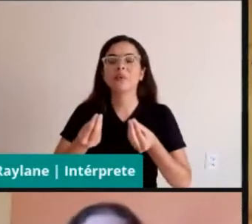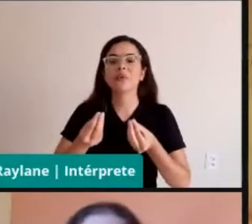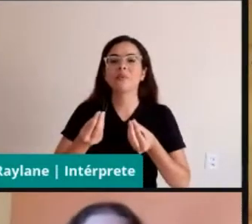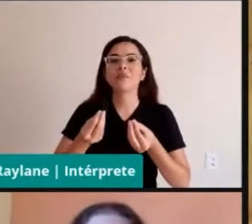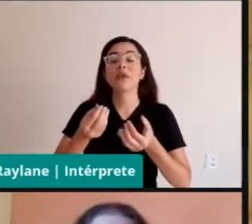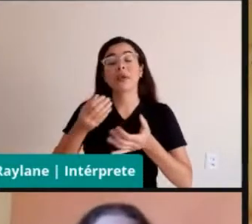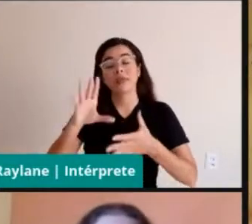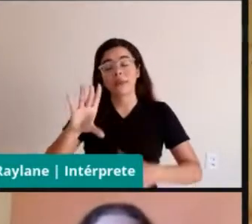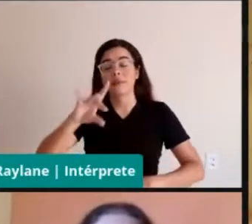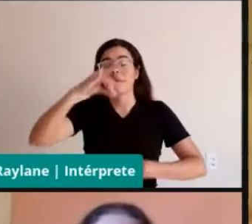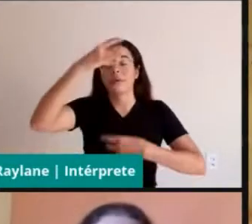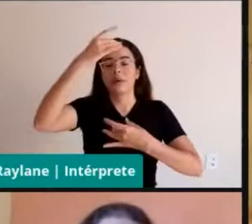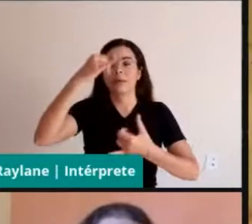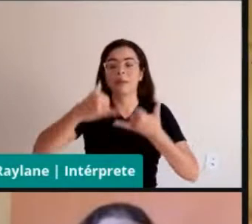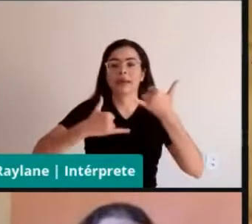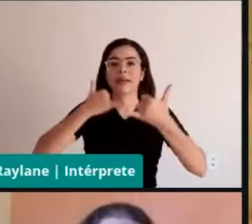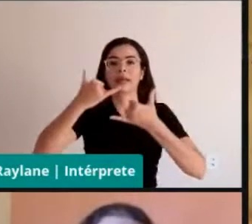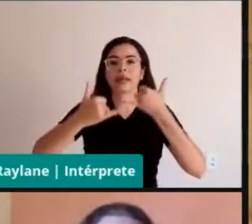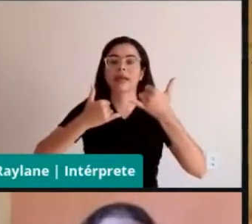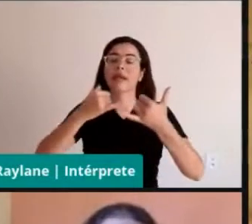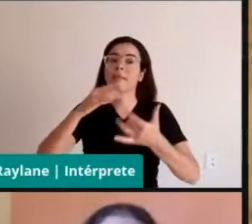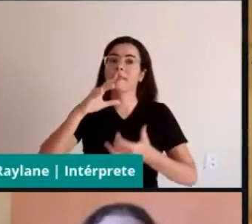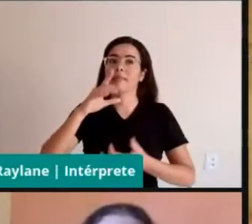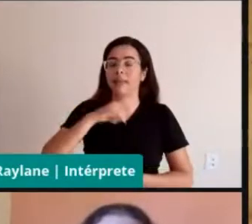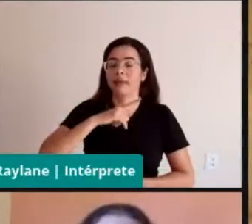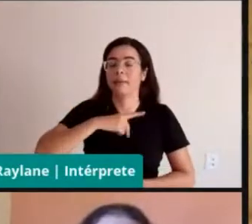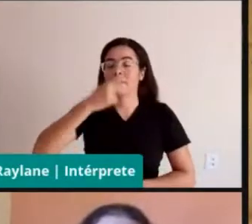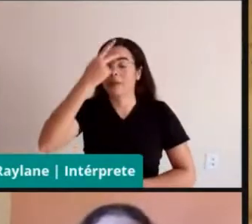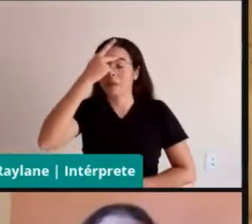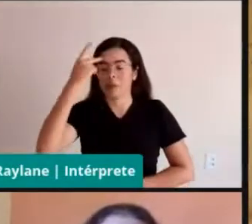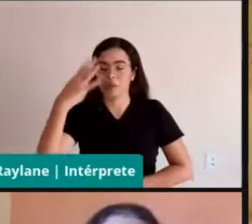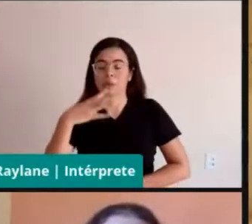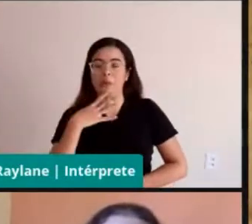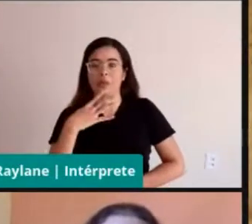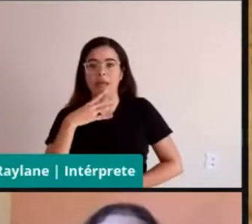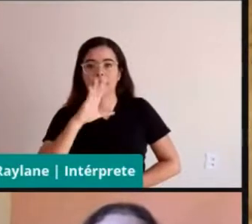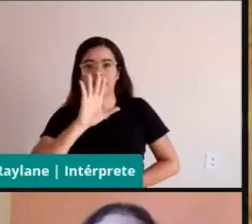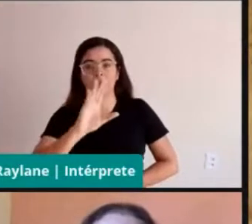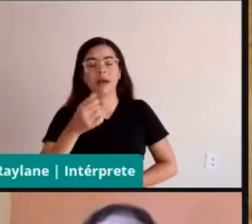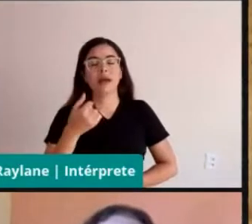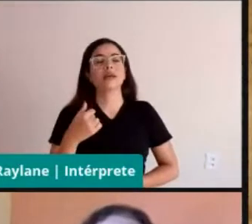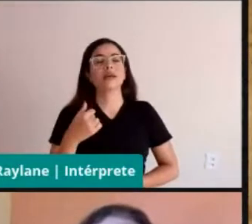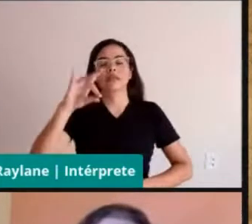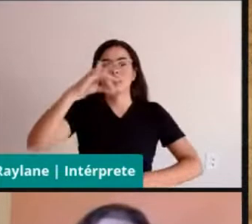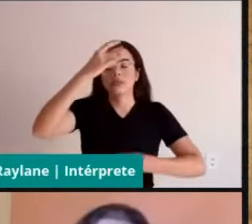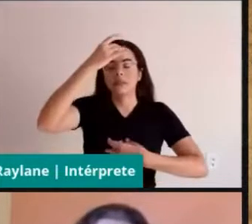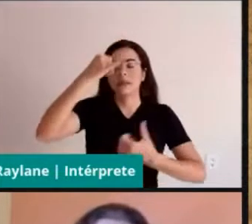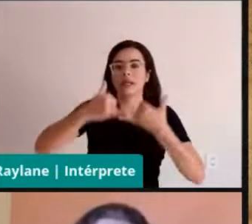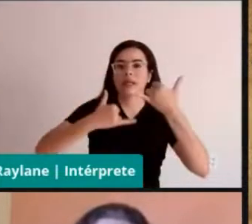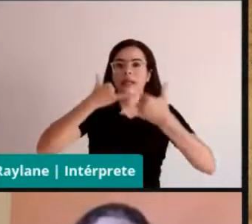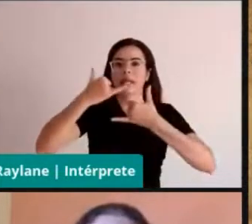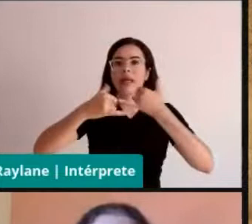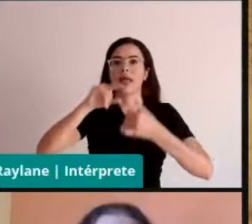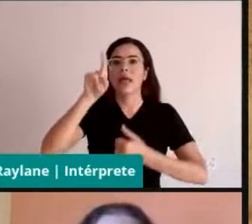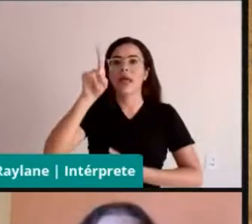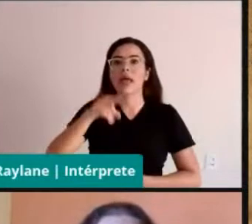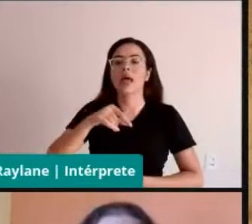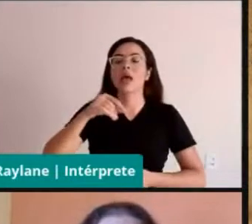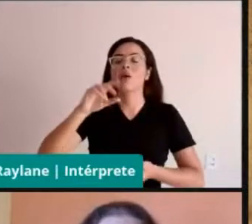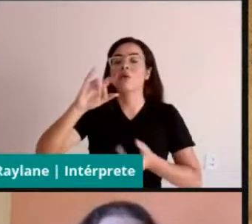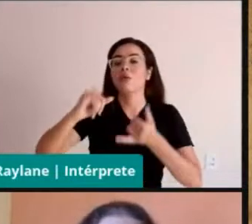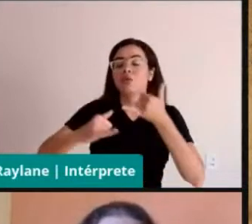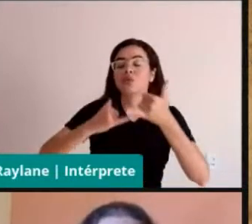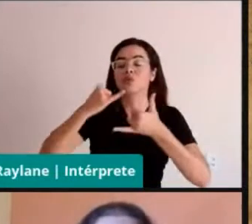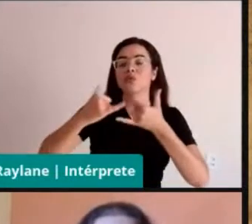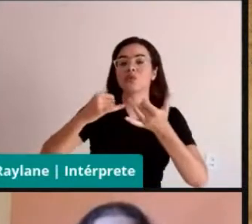conheçam, mas o RPG, ou como eu já disse, Role-playing Game ou jogo de interpretação, é uma